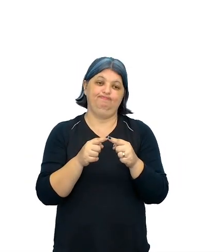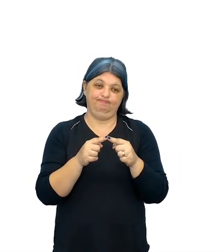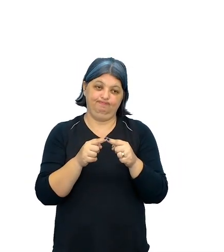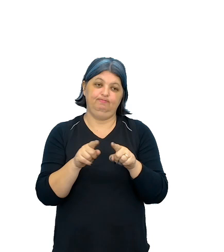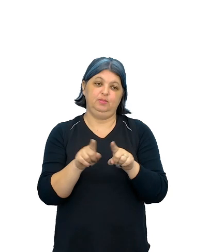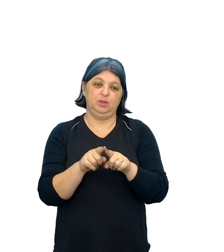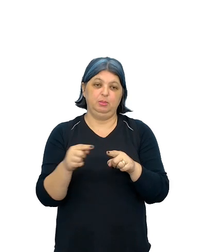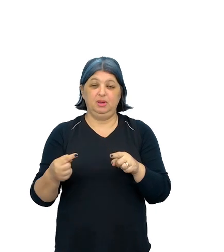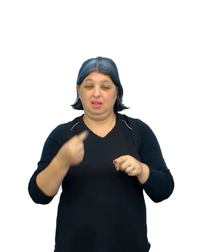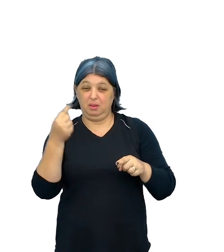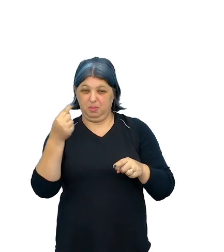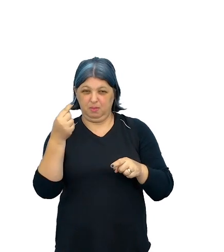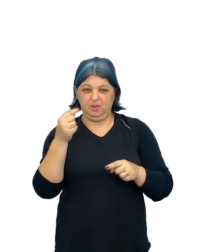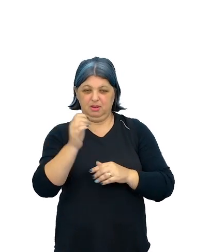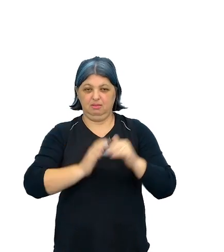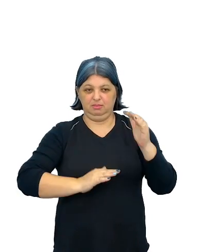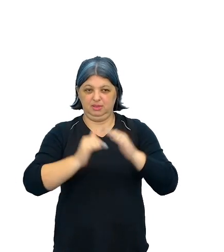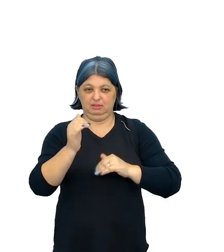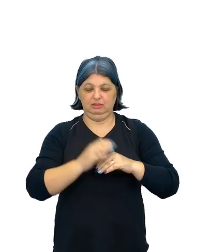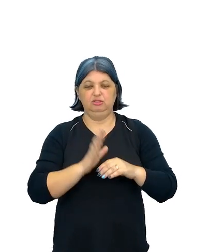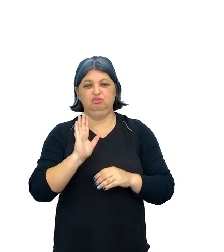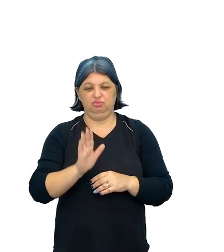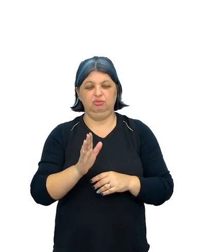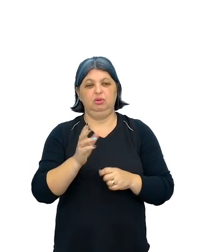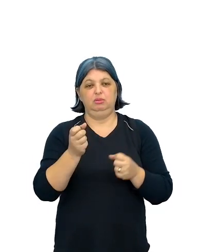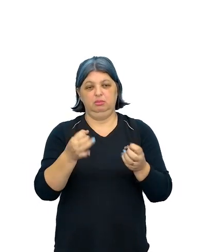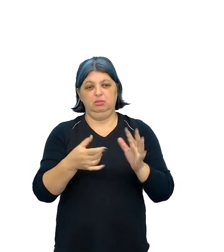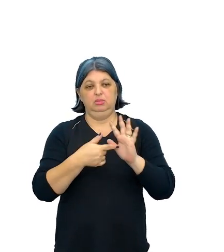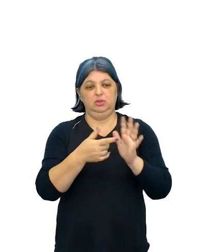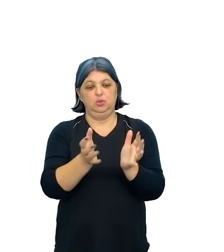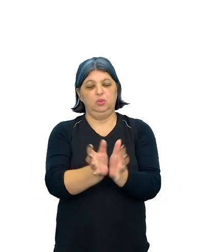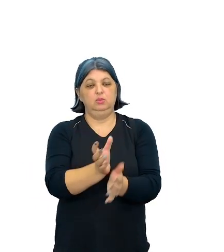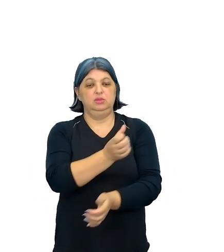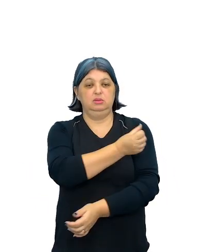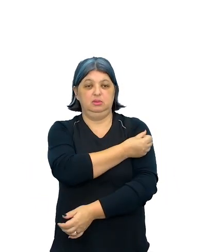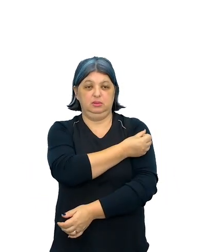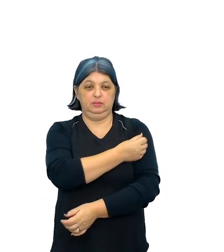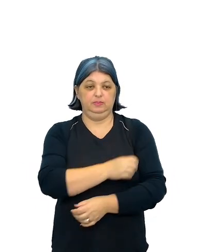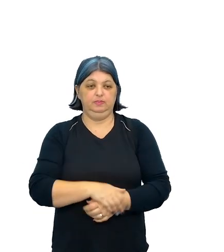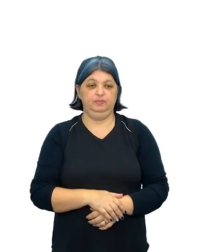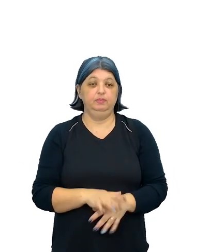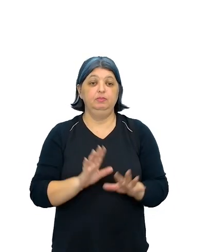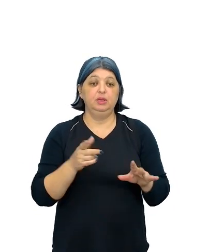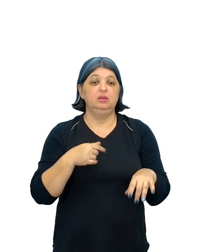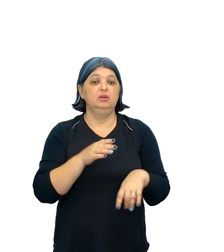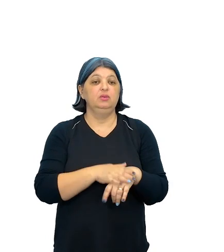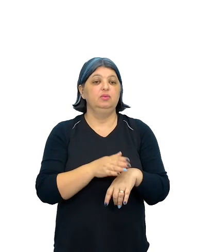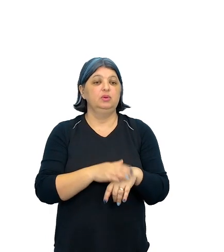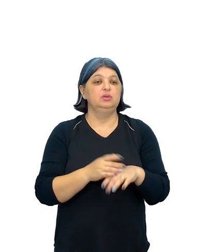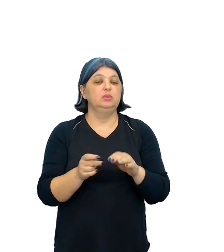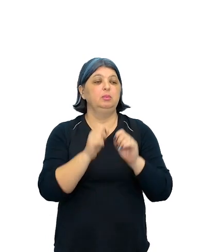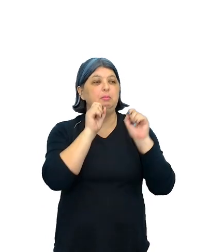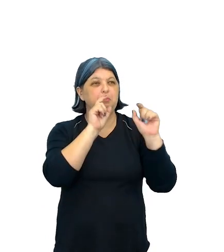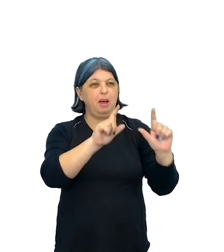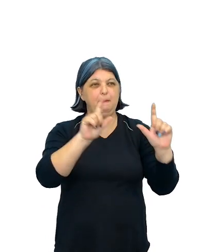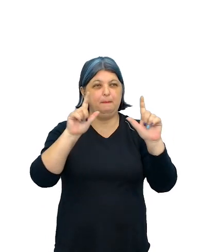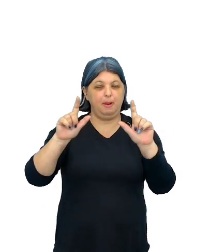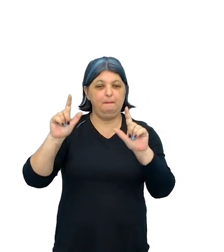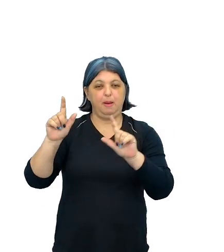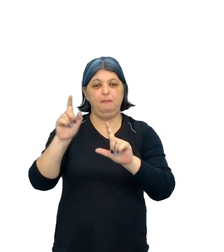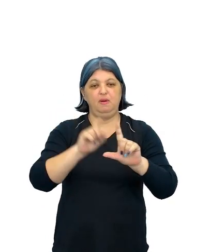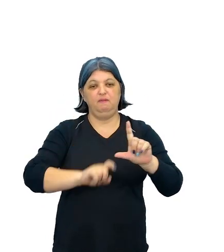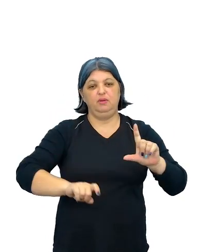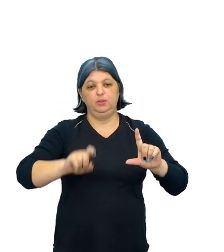aquela primeira habilidade que nós já falamos aqui do 6º ano, mas eles vão fazer um mural virtual,